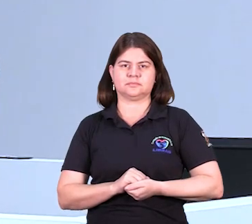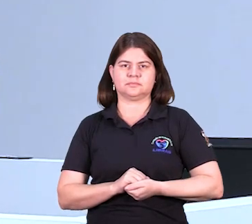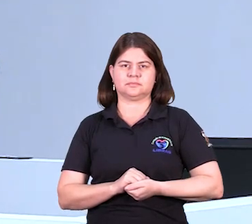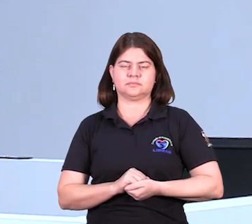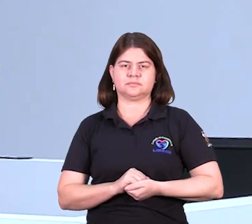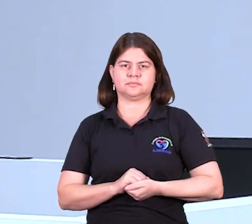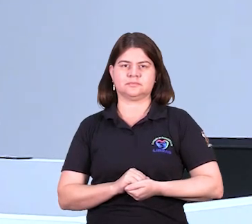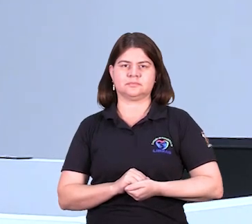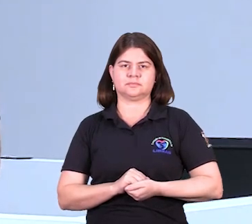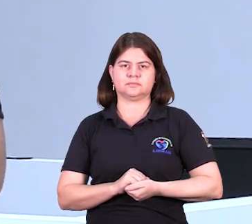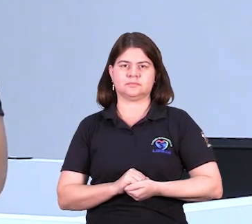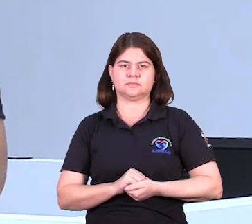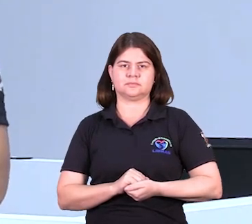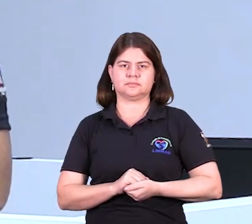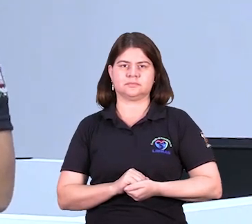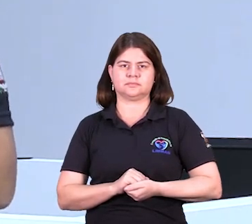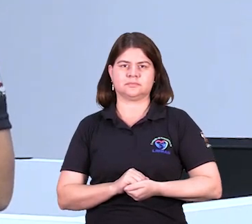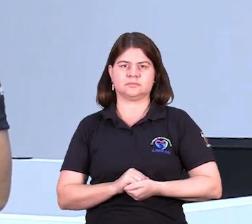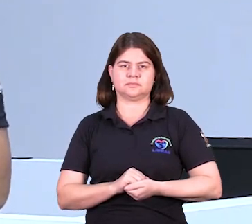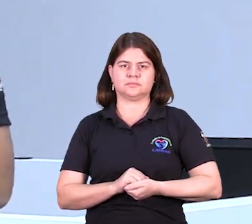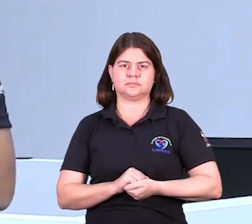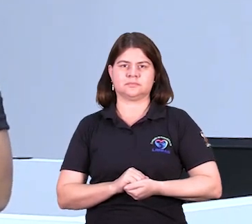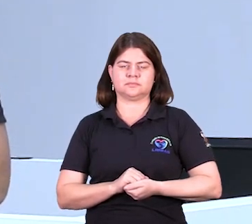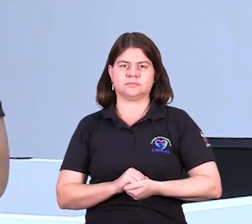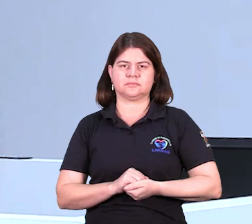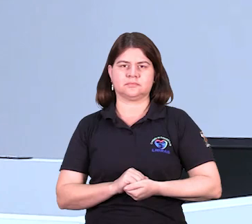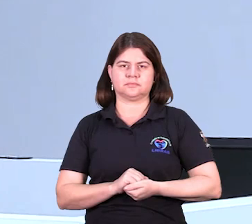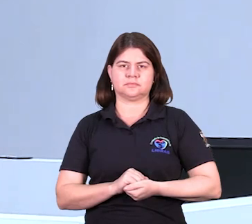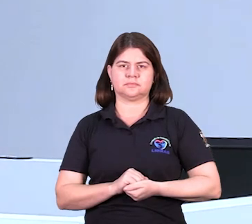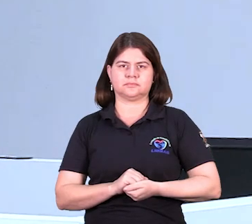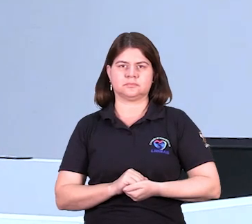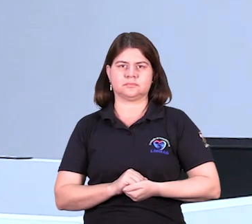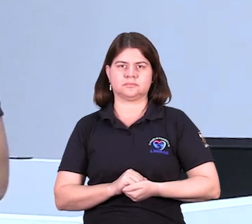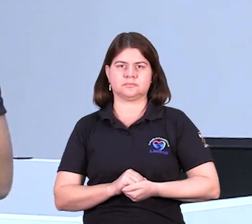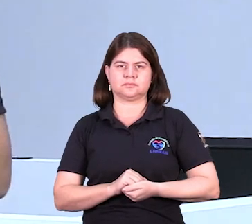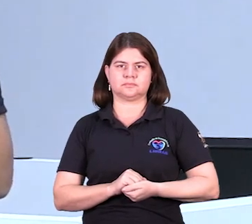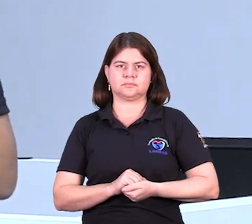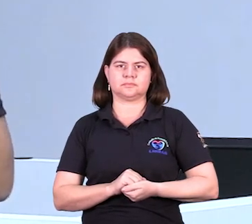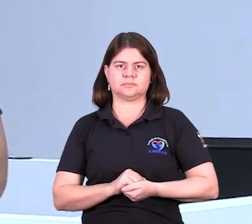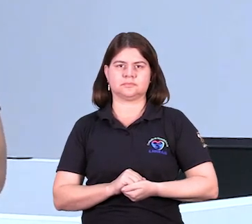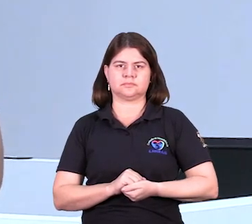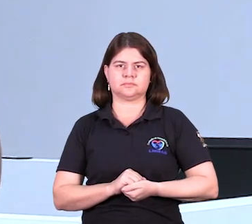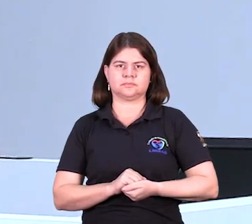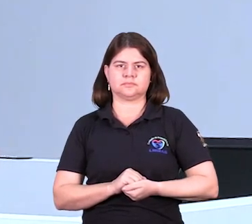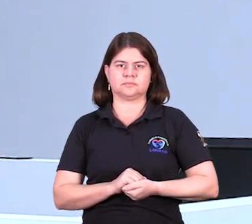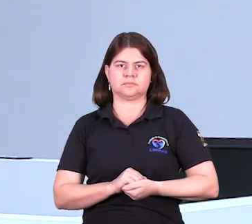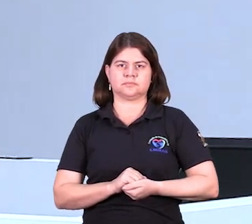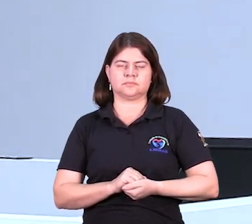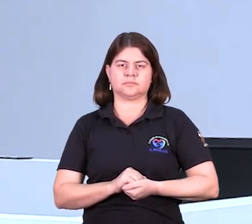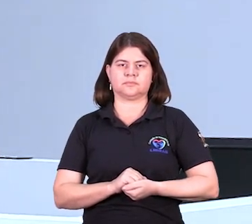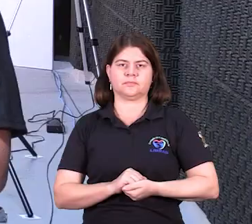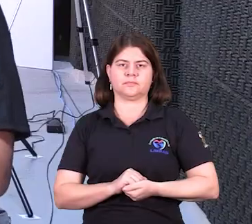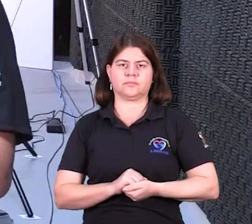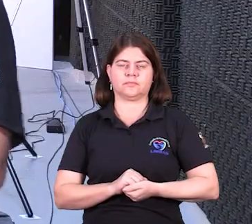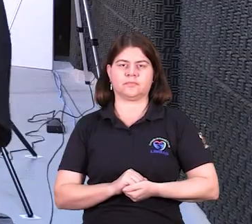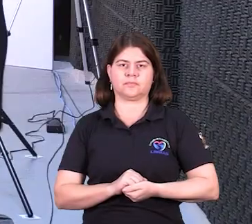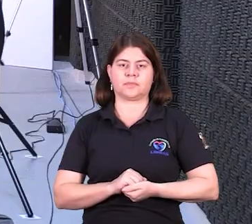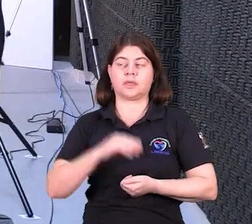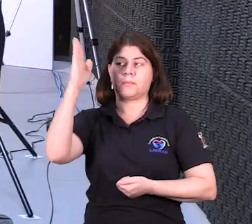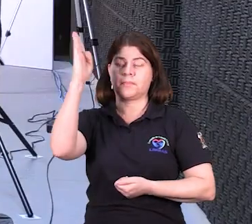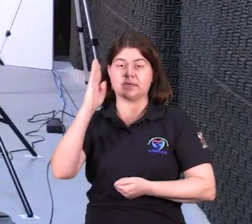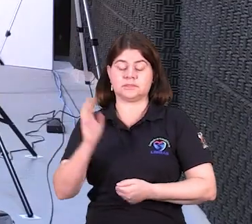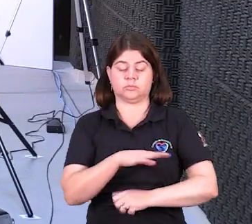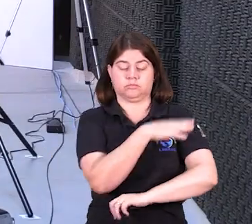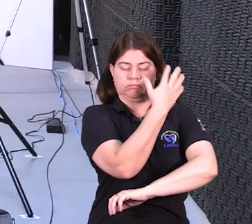nesse sentido, que o Brasil, aqui o Brasil, ele é mais bonito, ele tem mais flores.